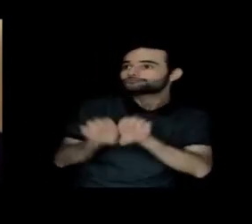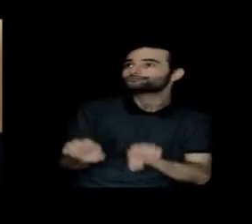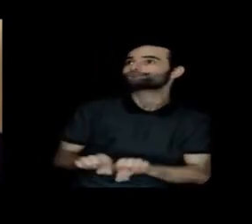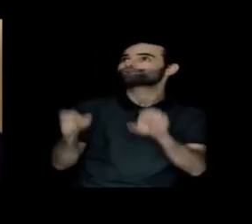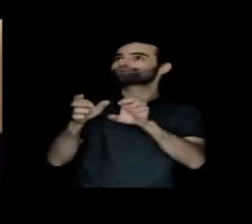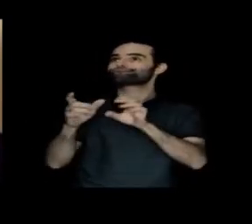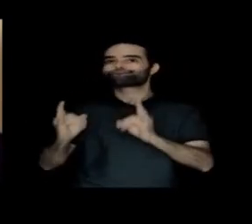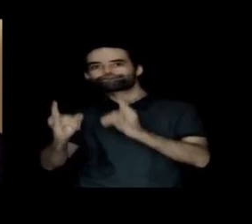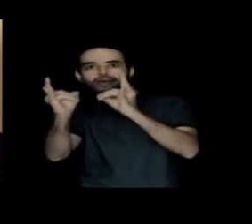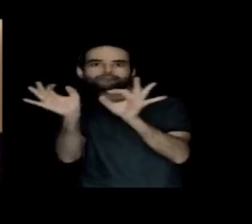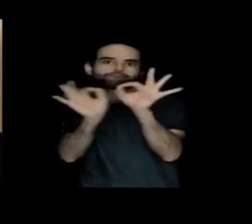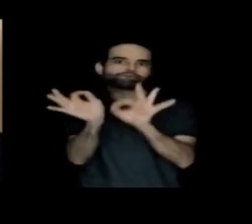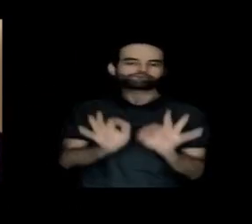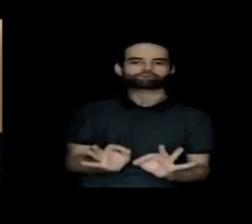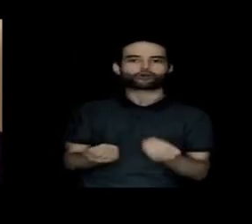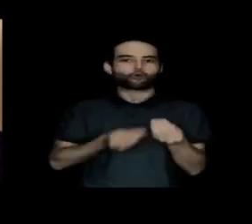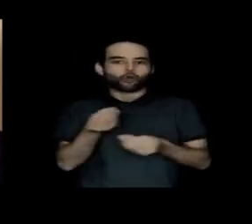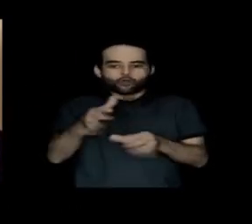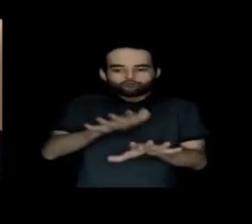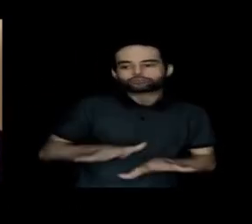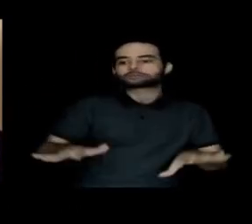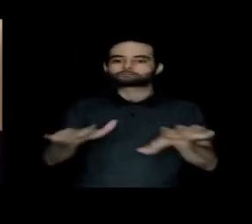o campus para recebê-la, né,